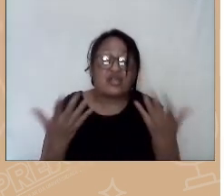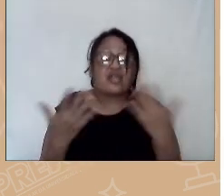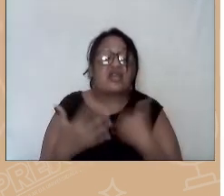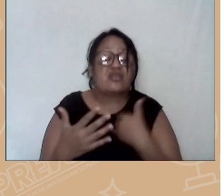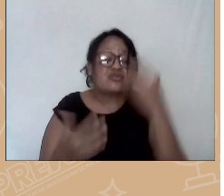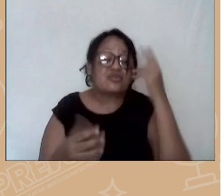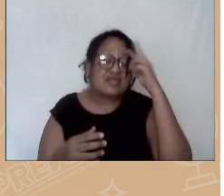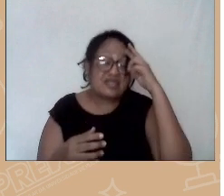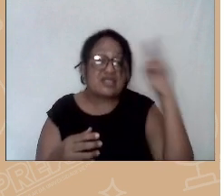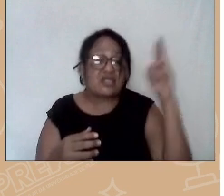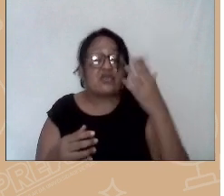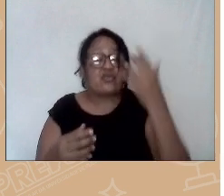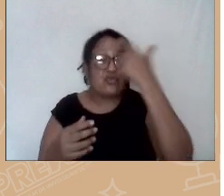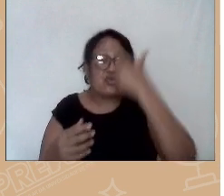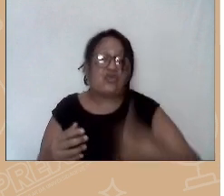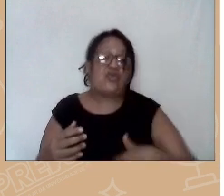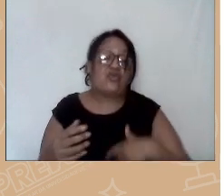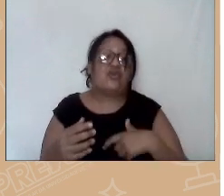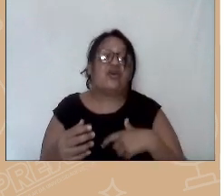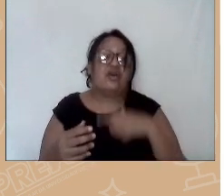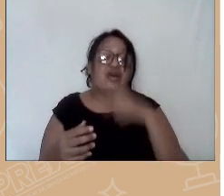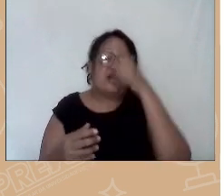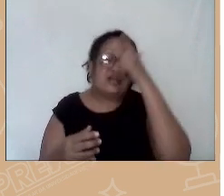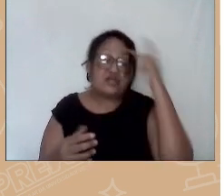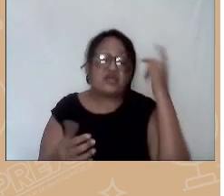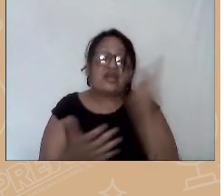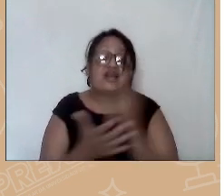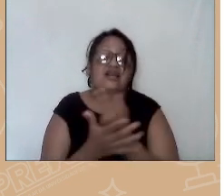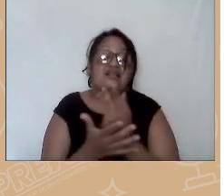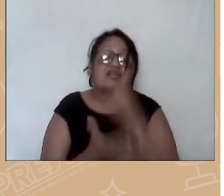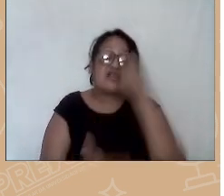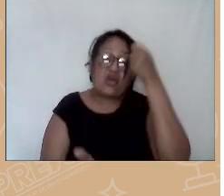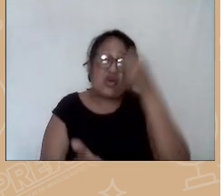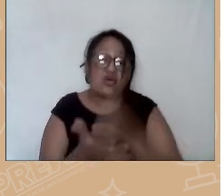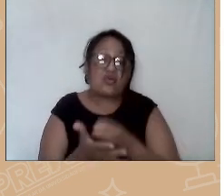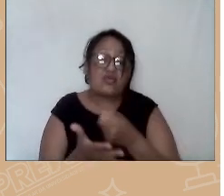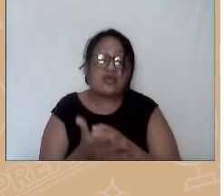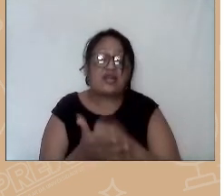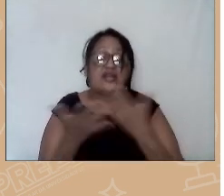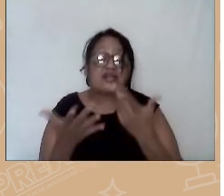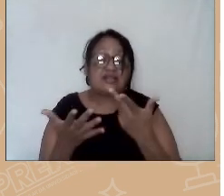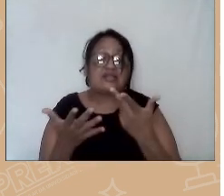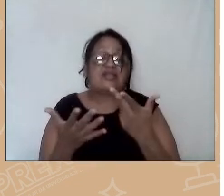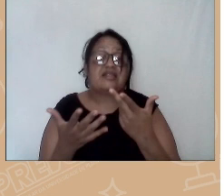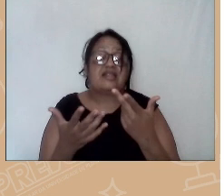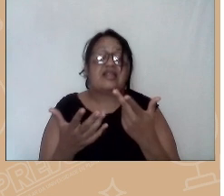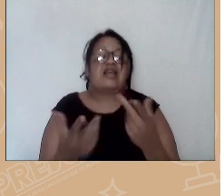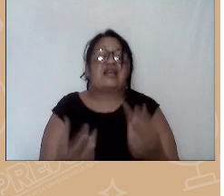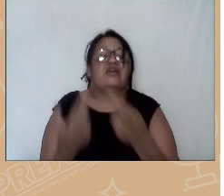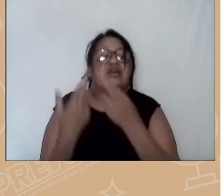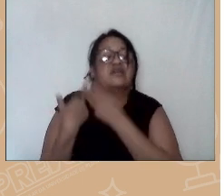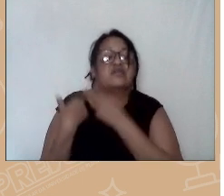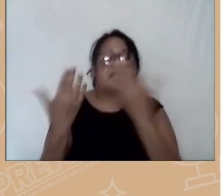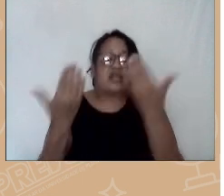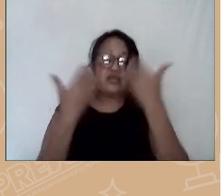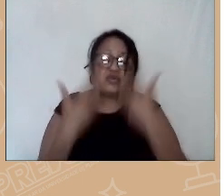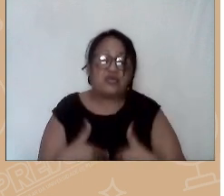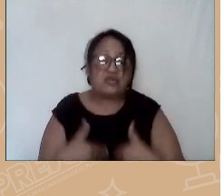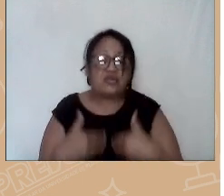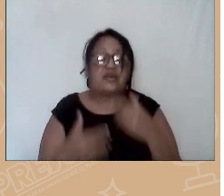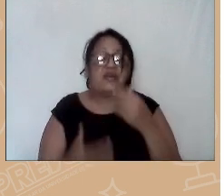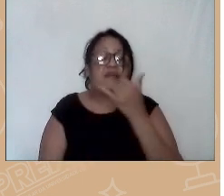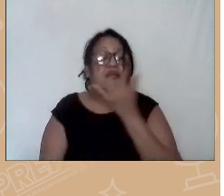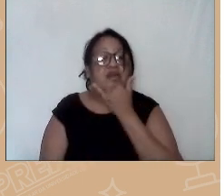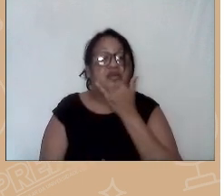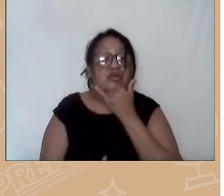a ovelha desgarrada cobraia e noqueirais pastor divino perdendo a vossa ovelha a vossa glória vamos